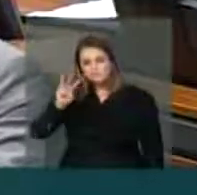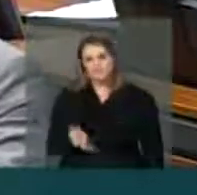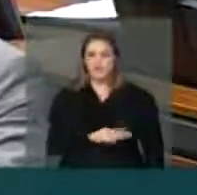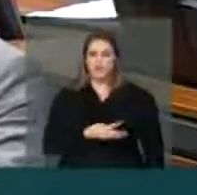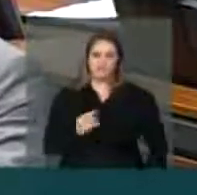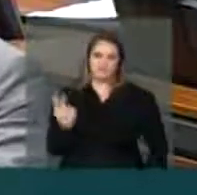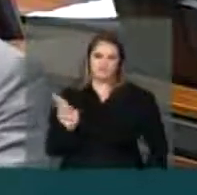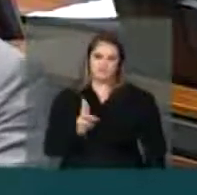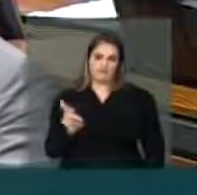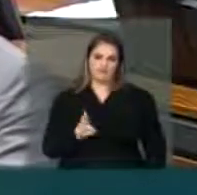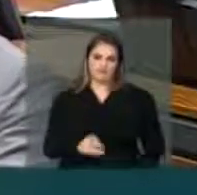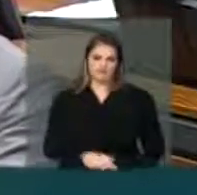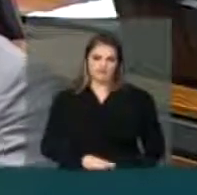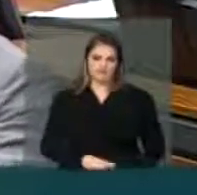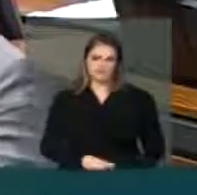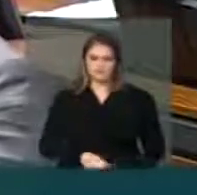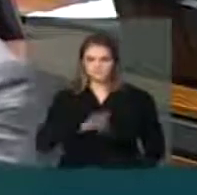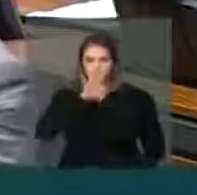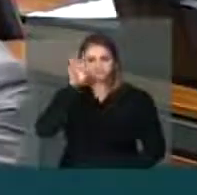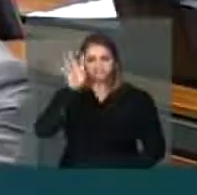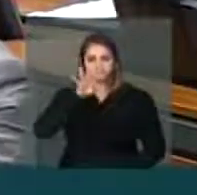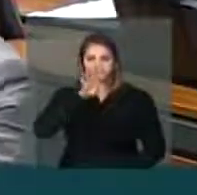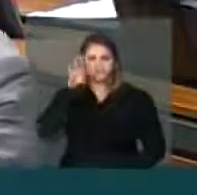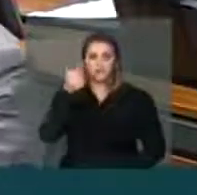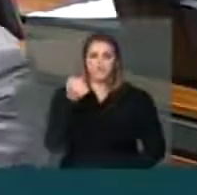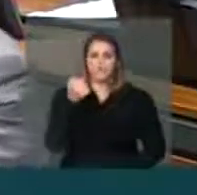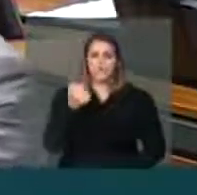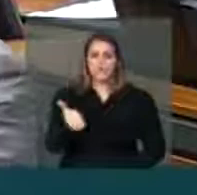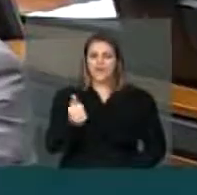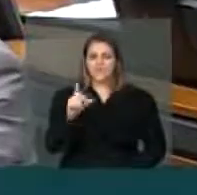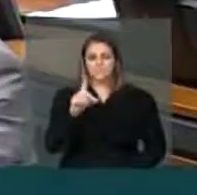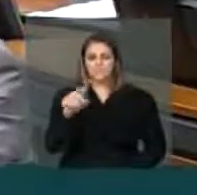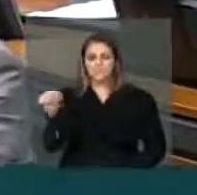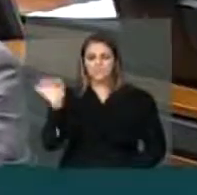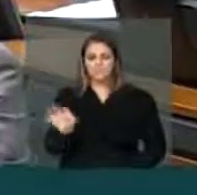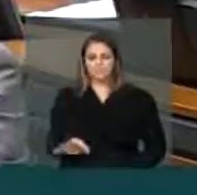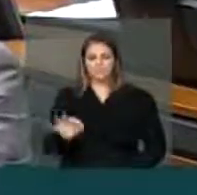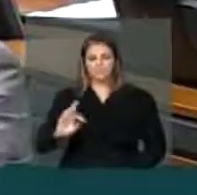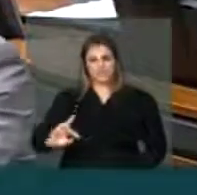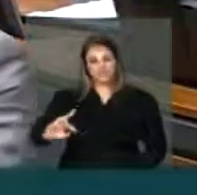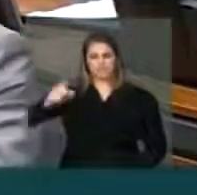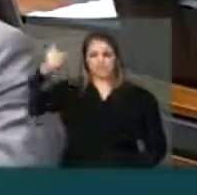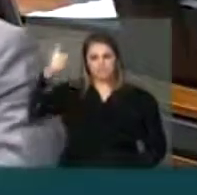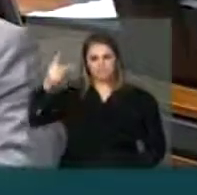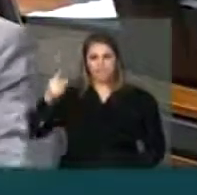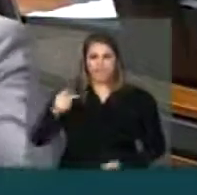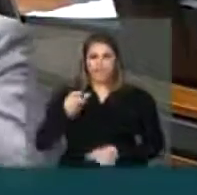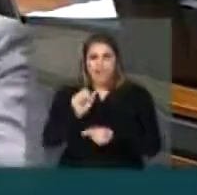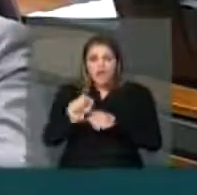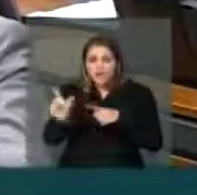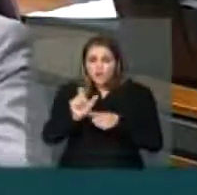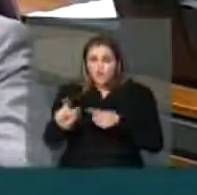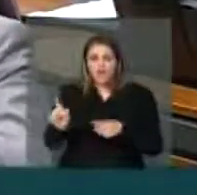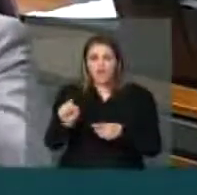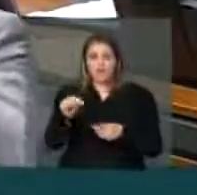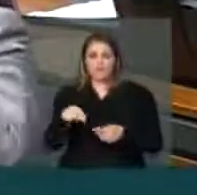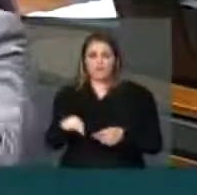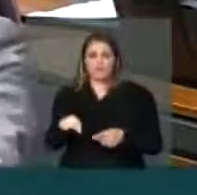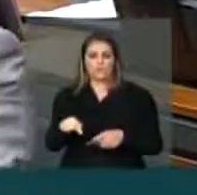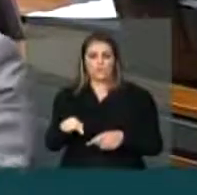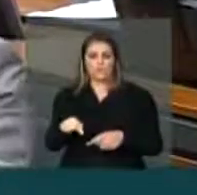R$ 1.322 milhões. É um crescimento de quase que 100% no gasto de aluguéis, que não é sequer uma